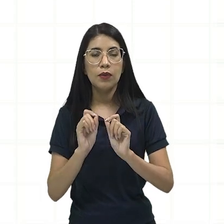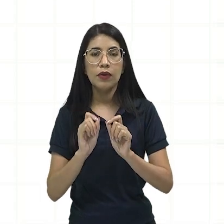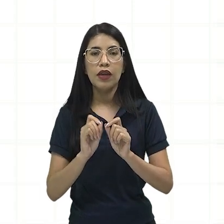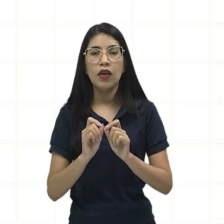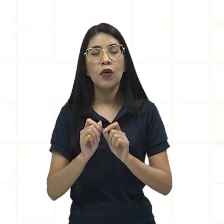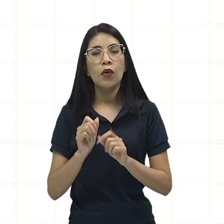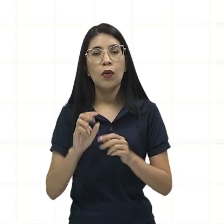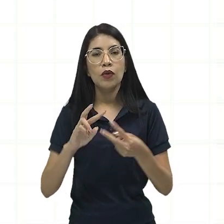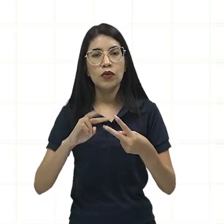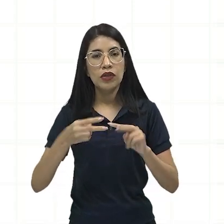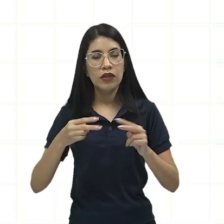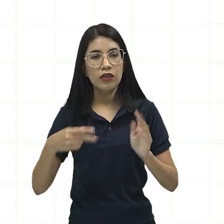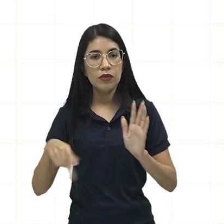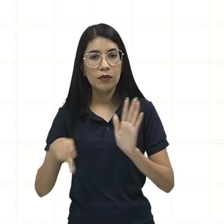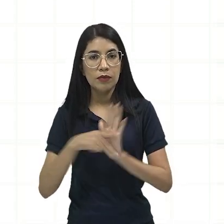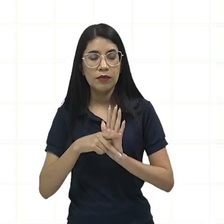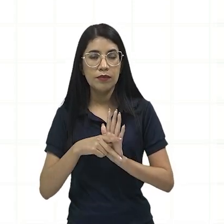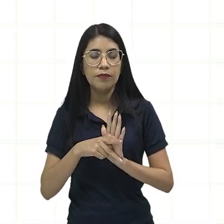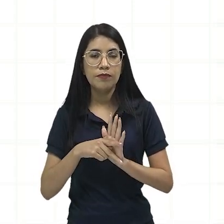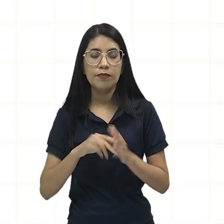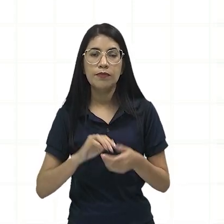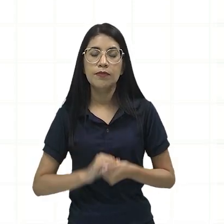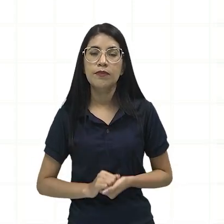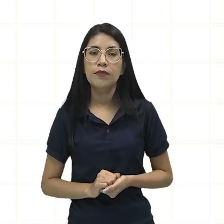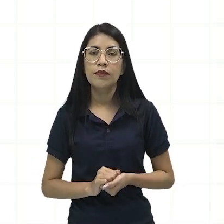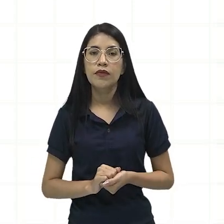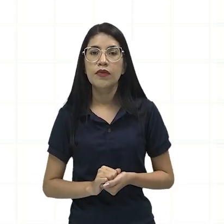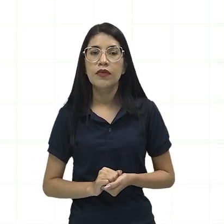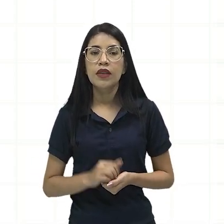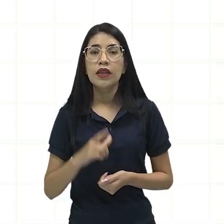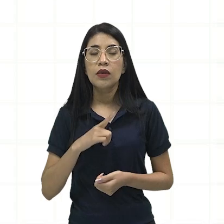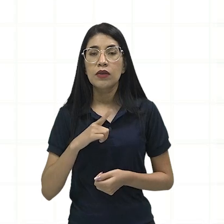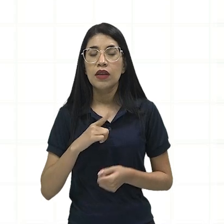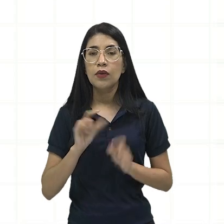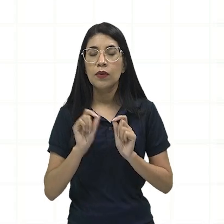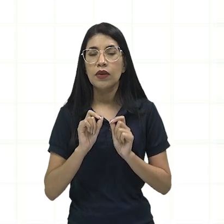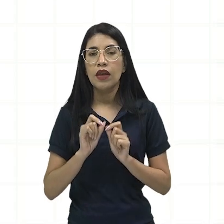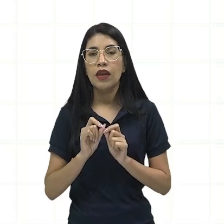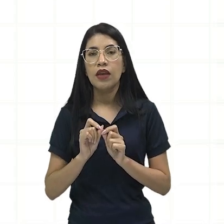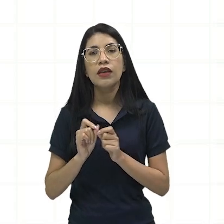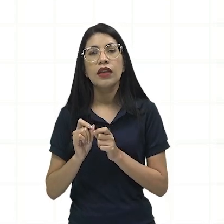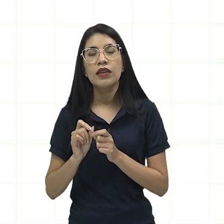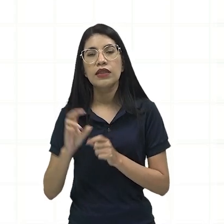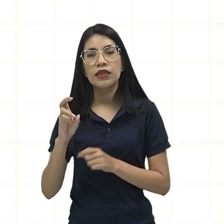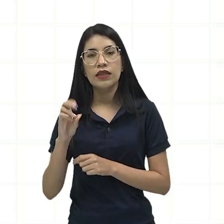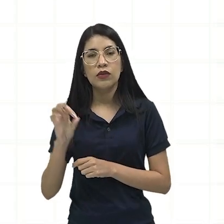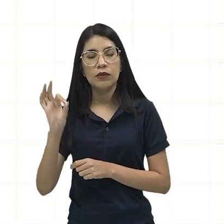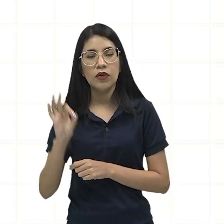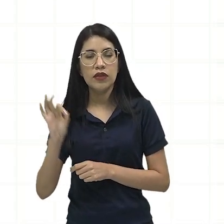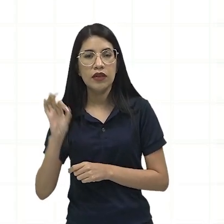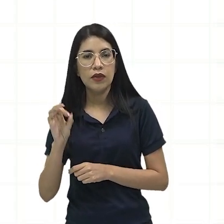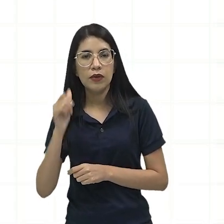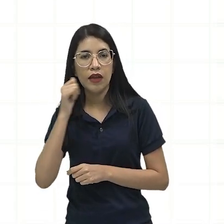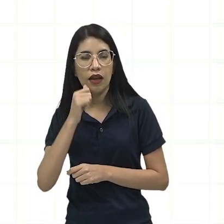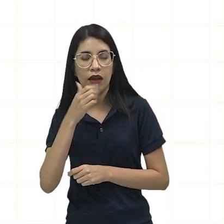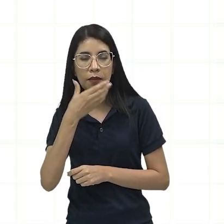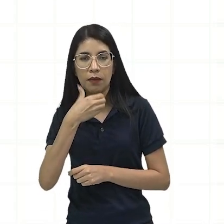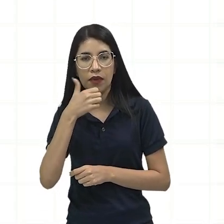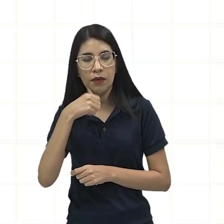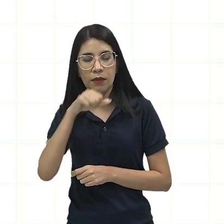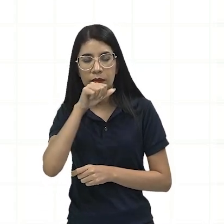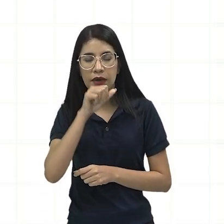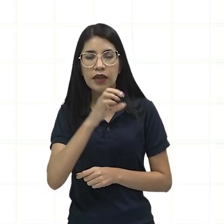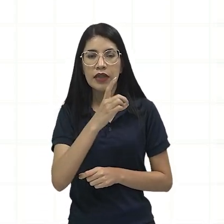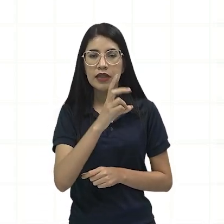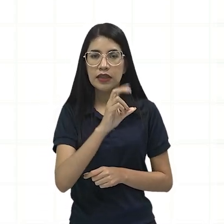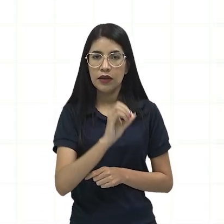material genético próprio, né? Esse indivíduo aqui ele tem metade do material da mãe e metade do material do pai. Isso quer